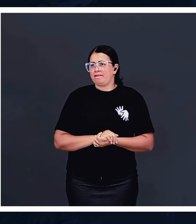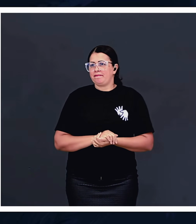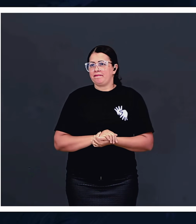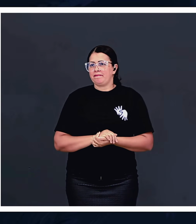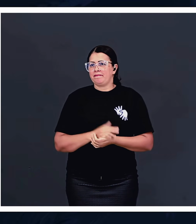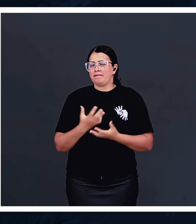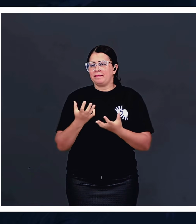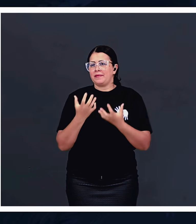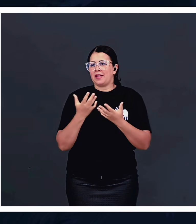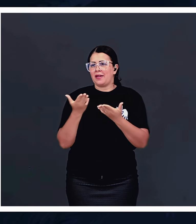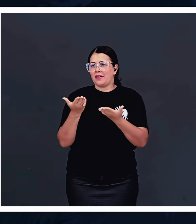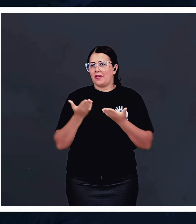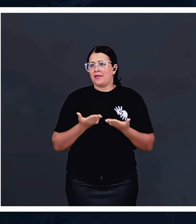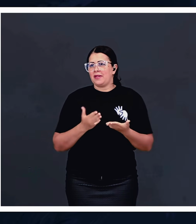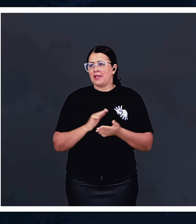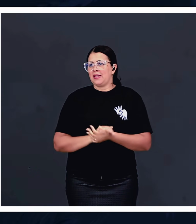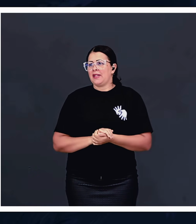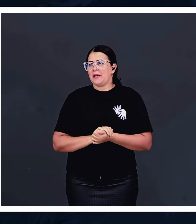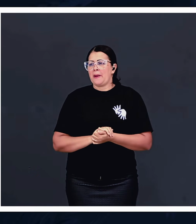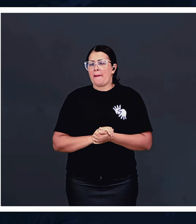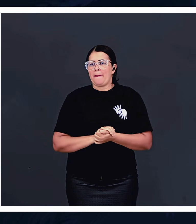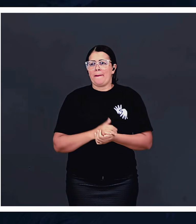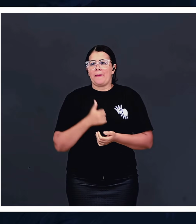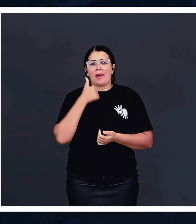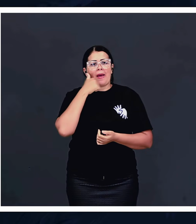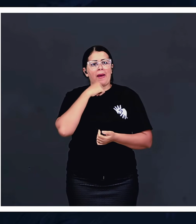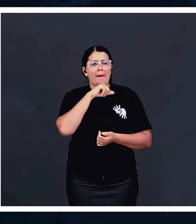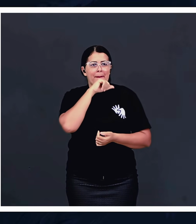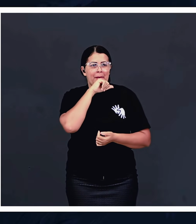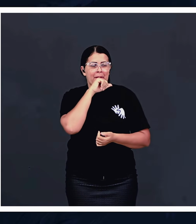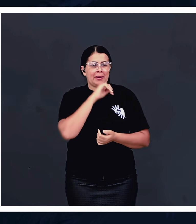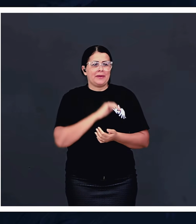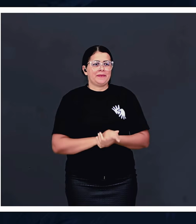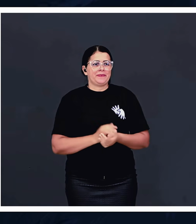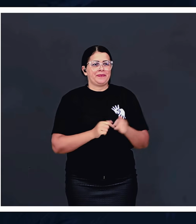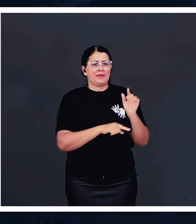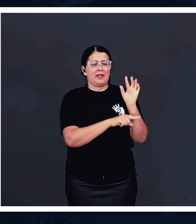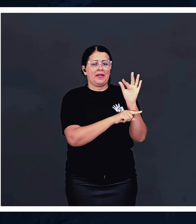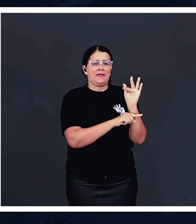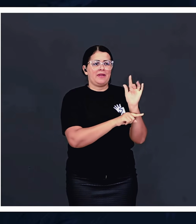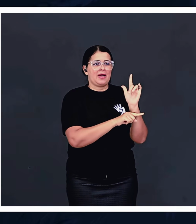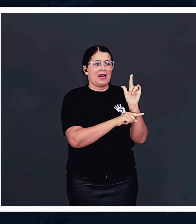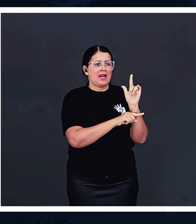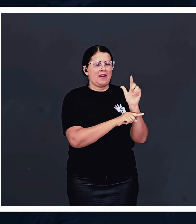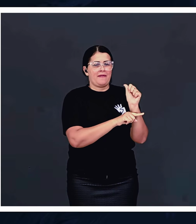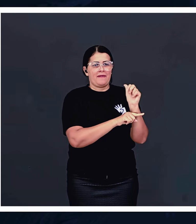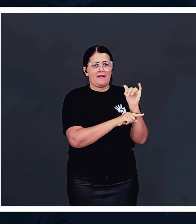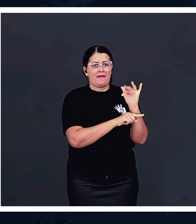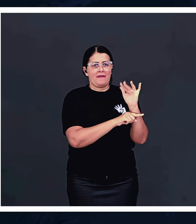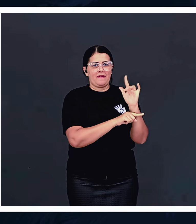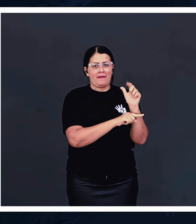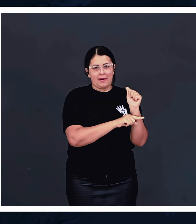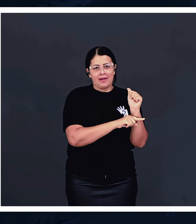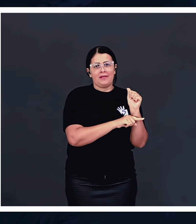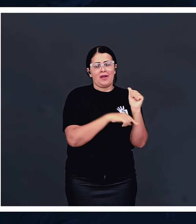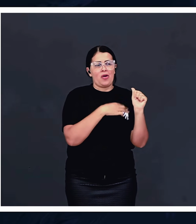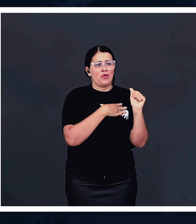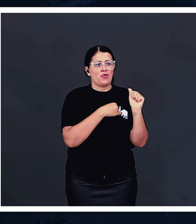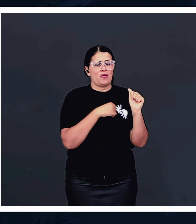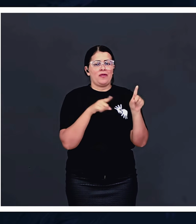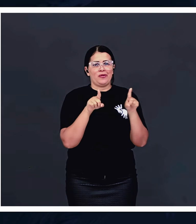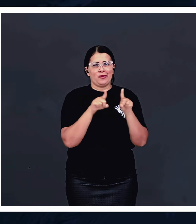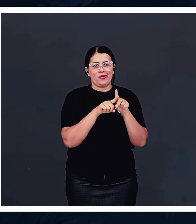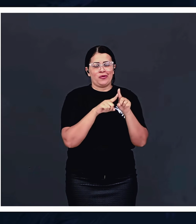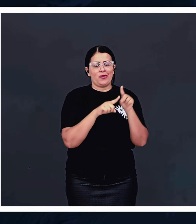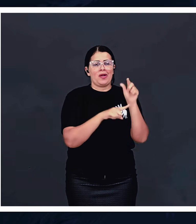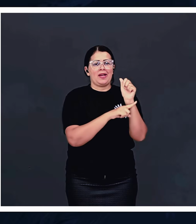Eu quero convidar a mãe Flávia Conceição dos Santos com a sua filha Ana